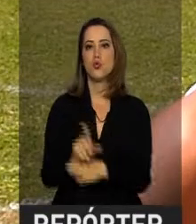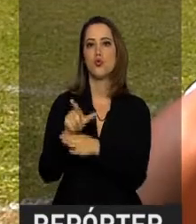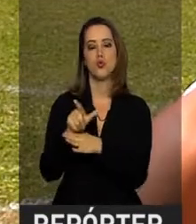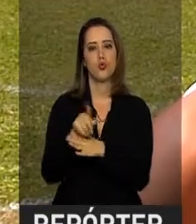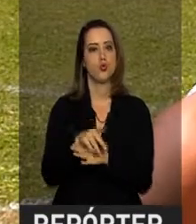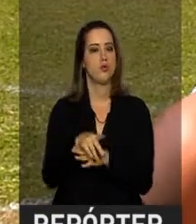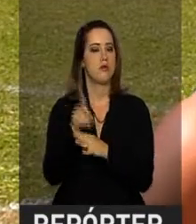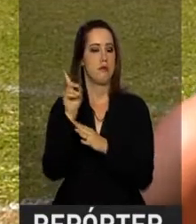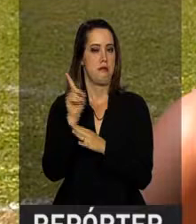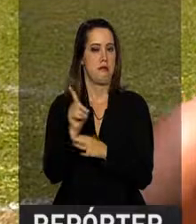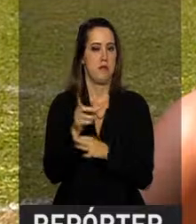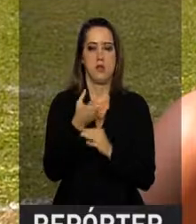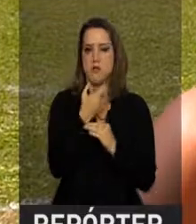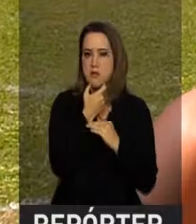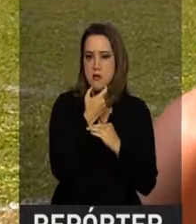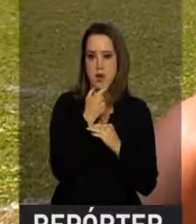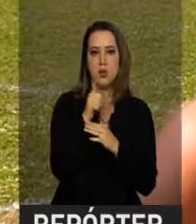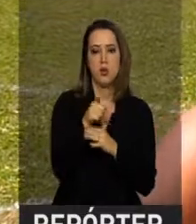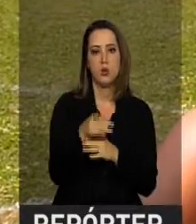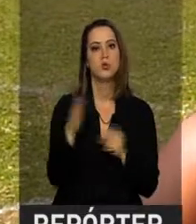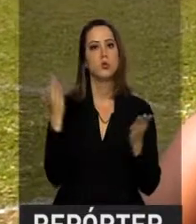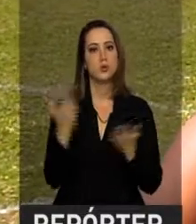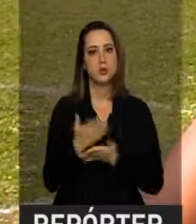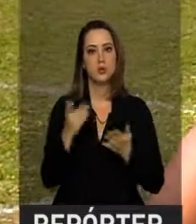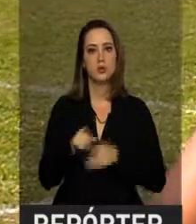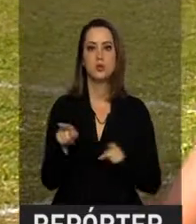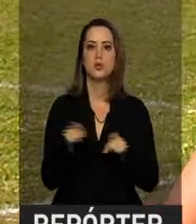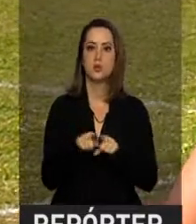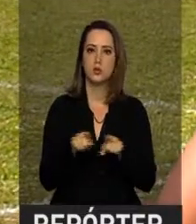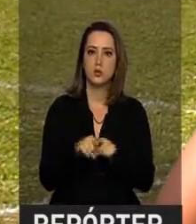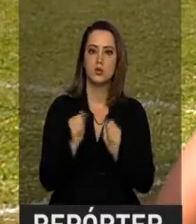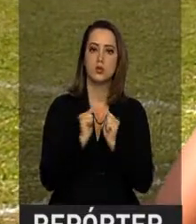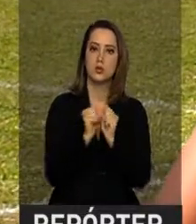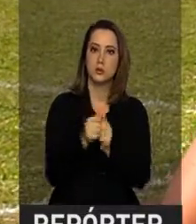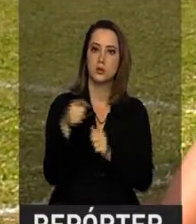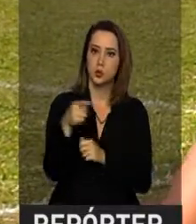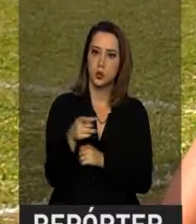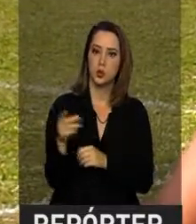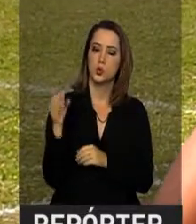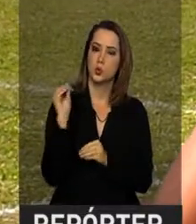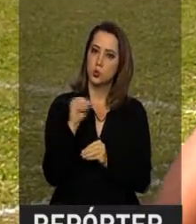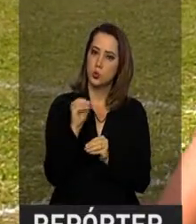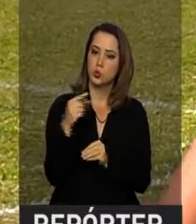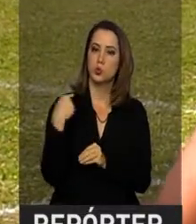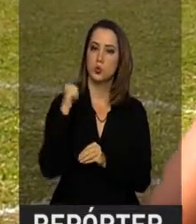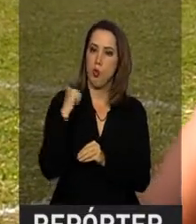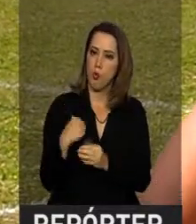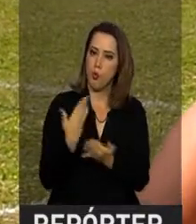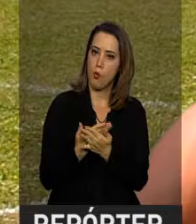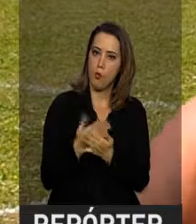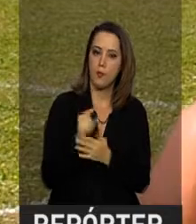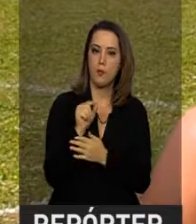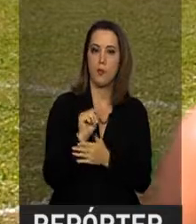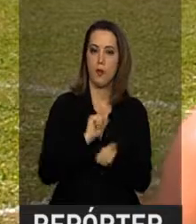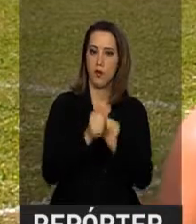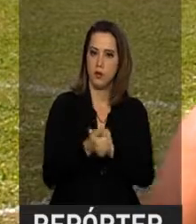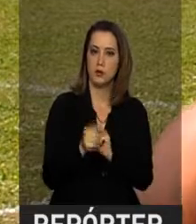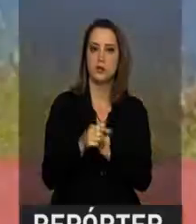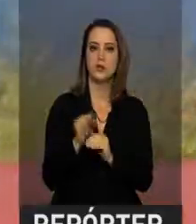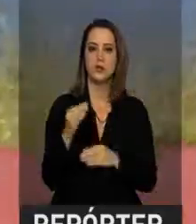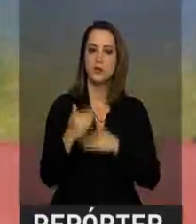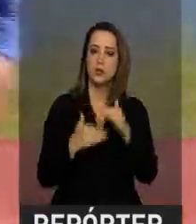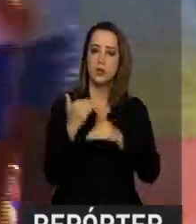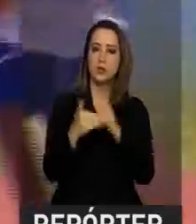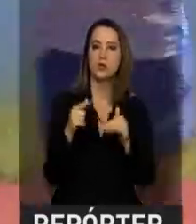londres então hoje faz parte ainda consigo ainda faz parte desse investimento dessa valorização então é ajudou a construir a minha